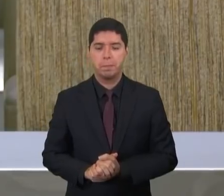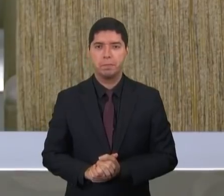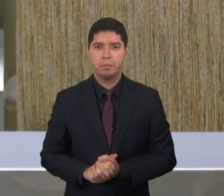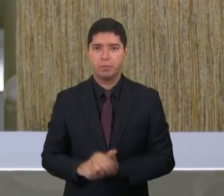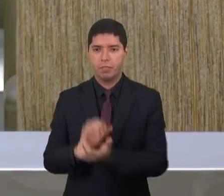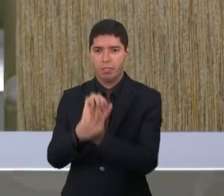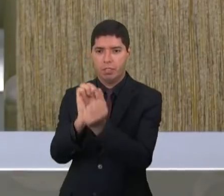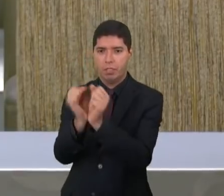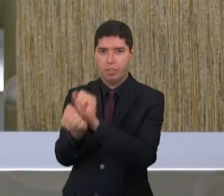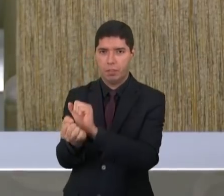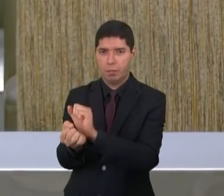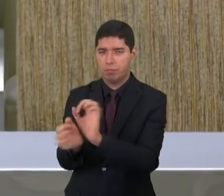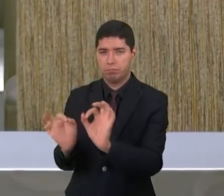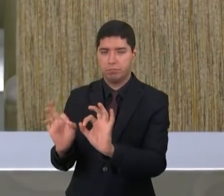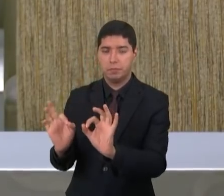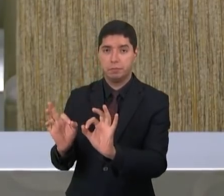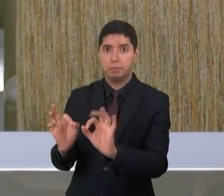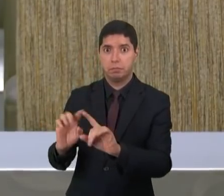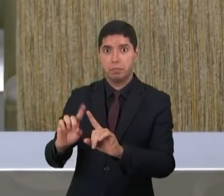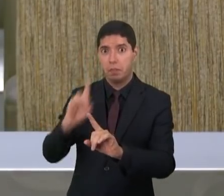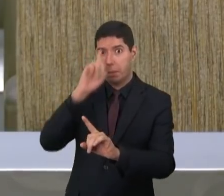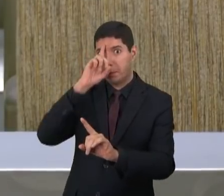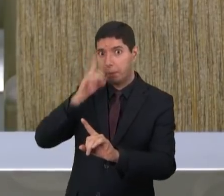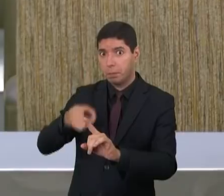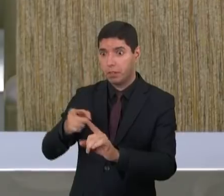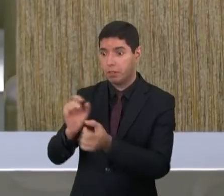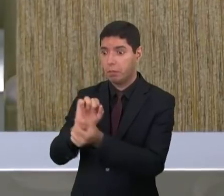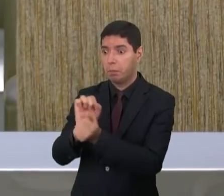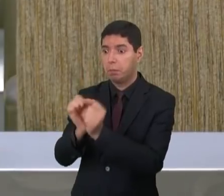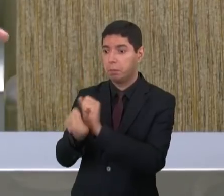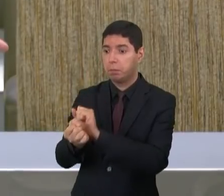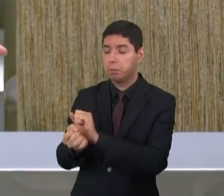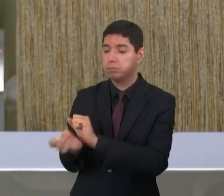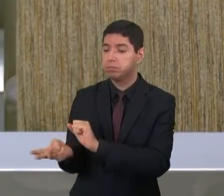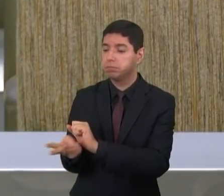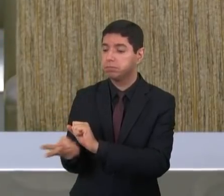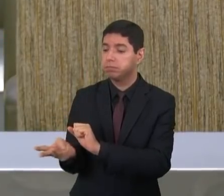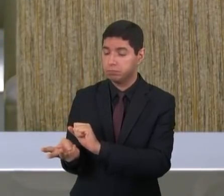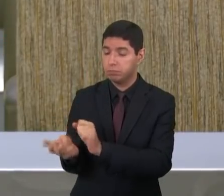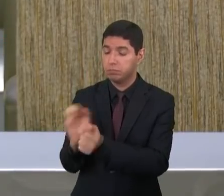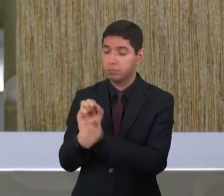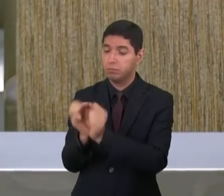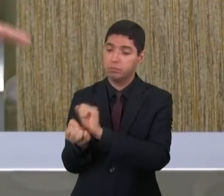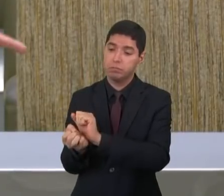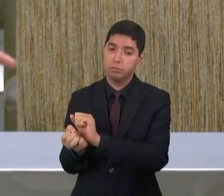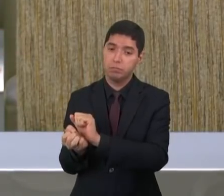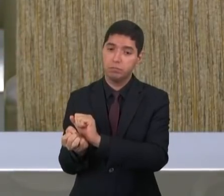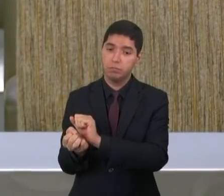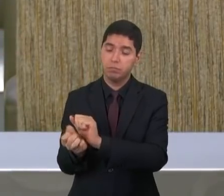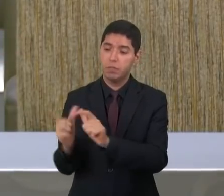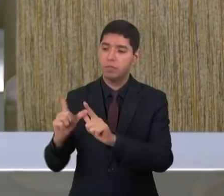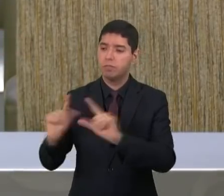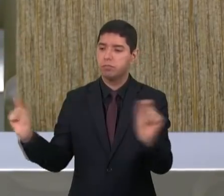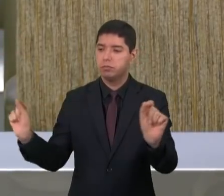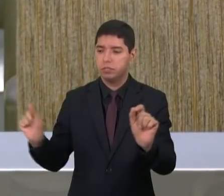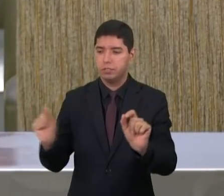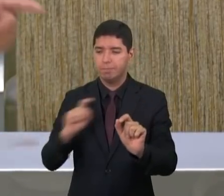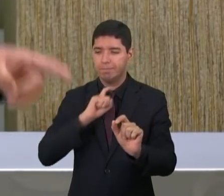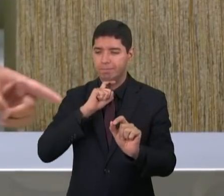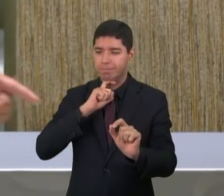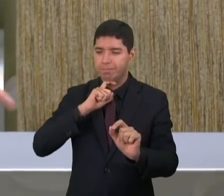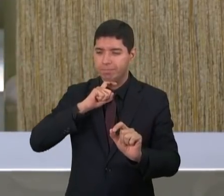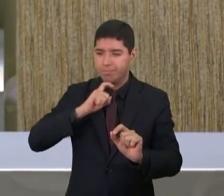amarrar, mas ele mandou amarrar, para não dar chance de fuga, para não